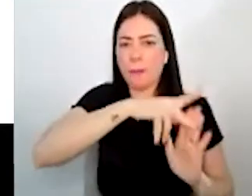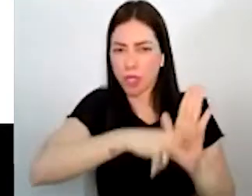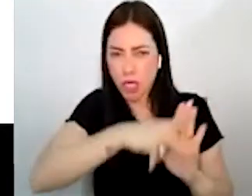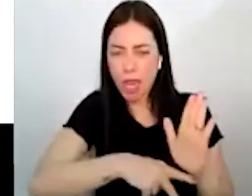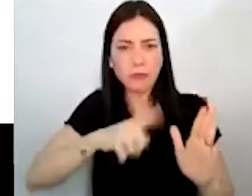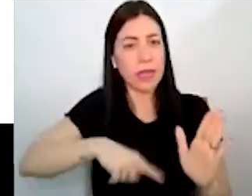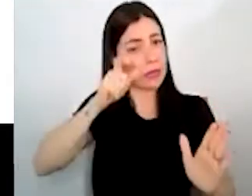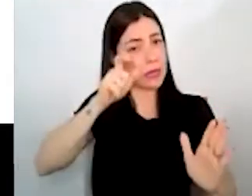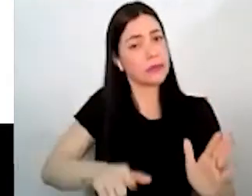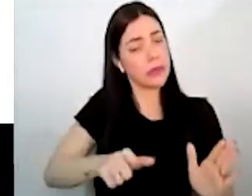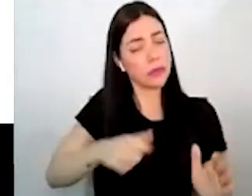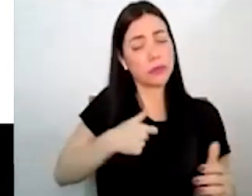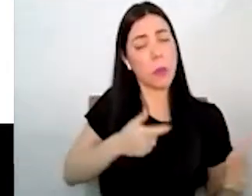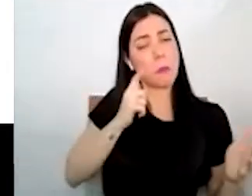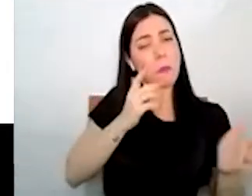em processo,